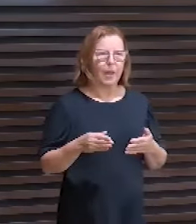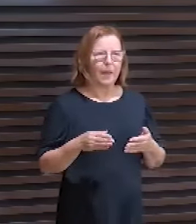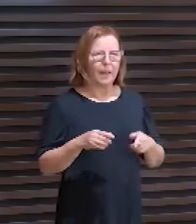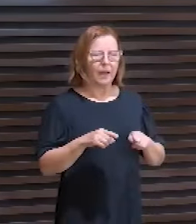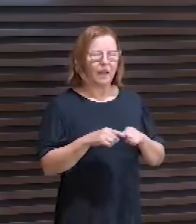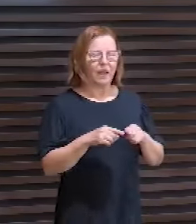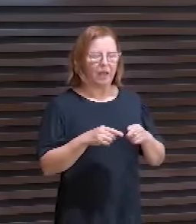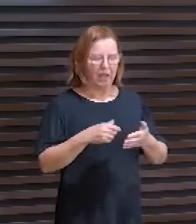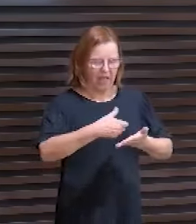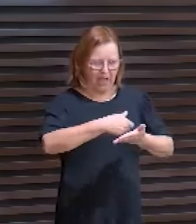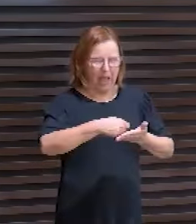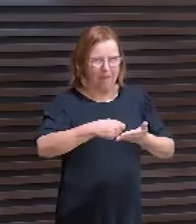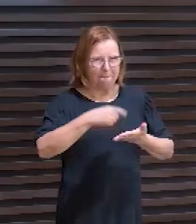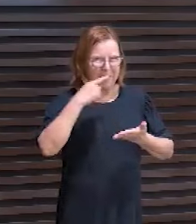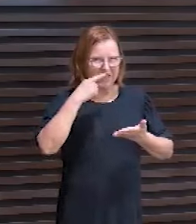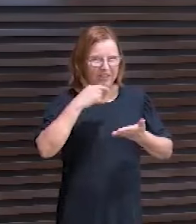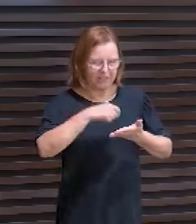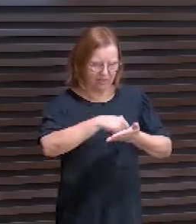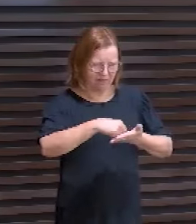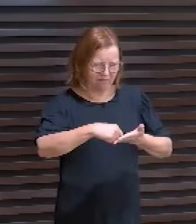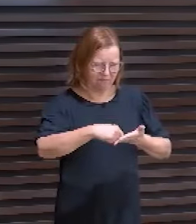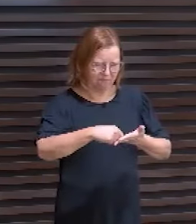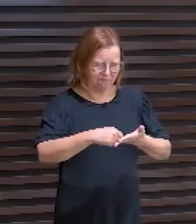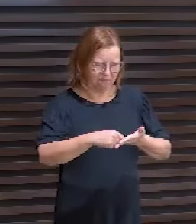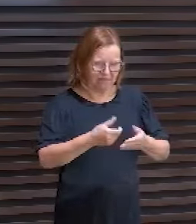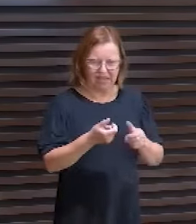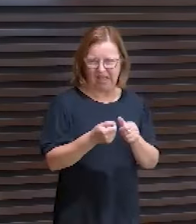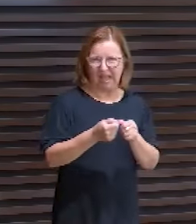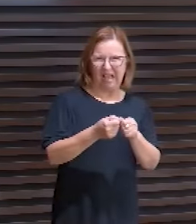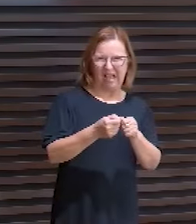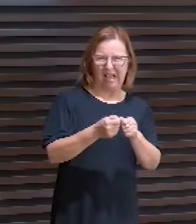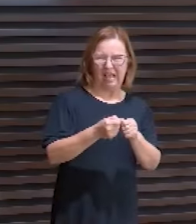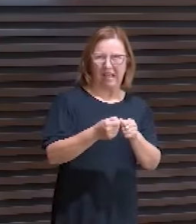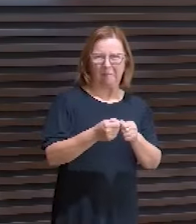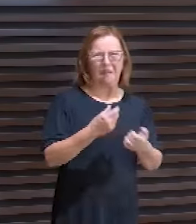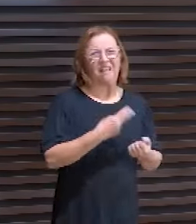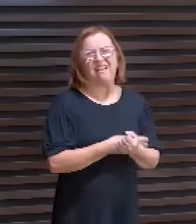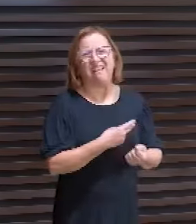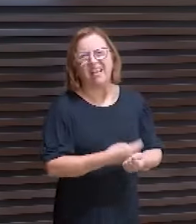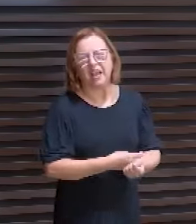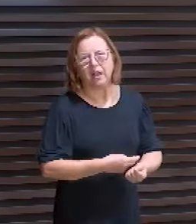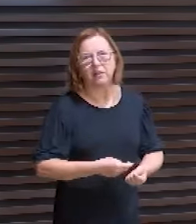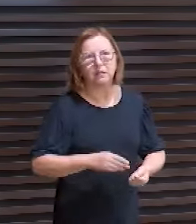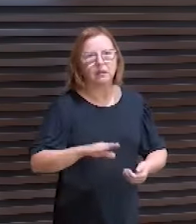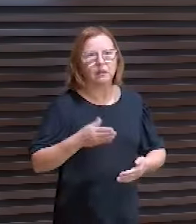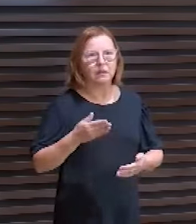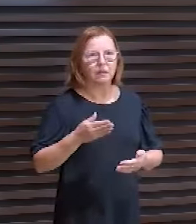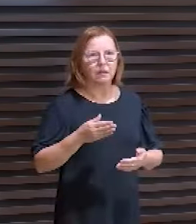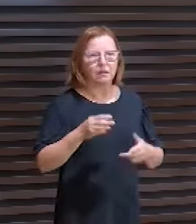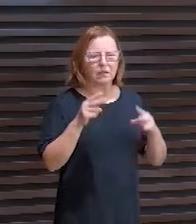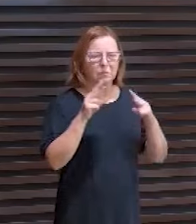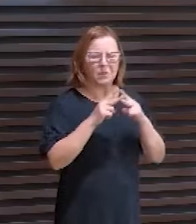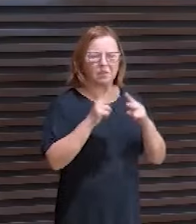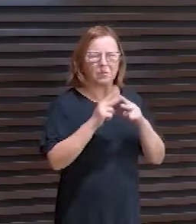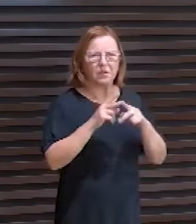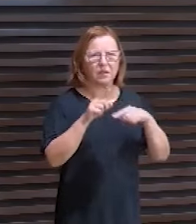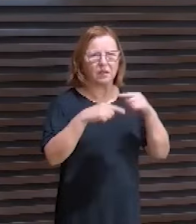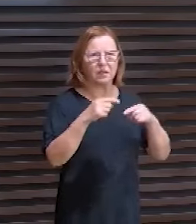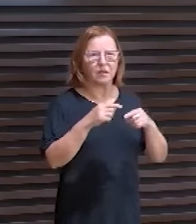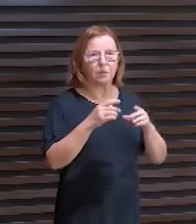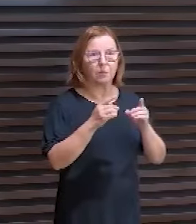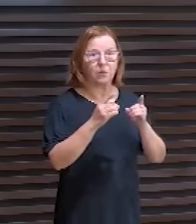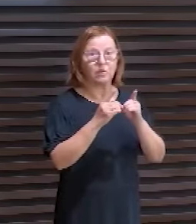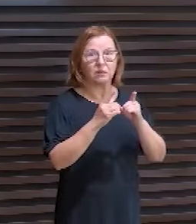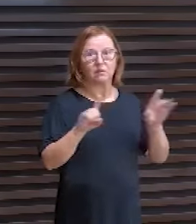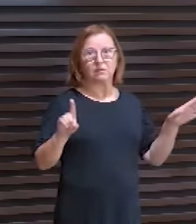passou alguns meses então eles se divorciaram porque não se entenderam no da pasta coisas tolas eu tô dando